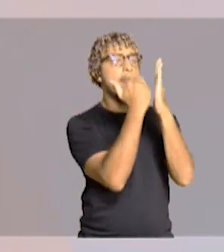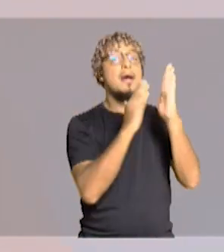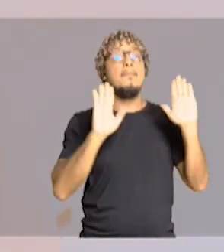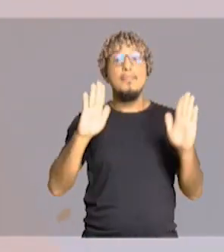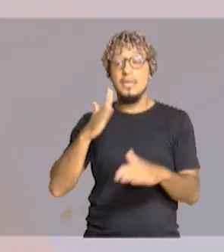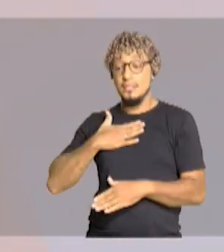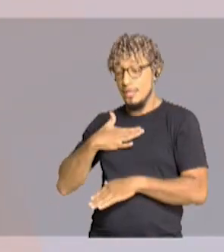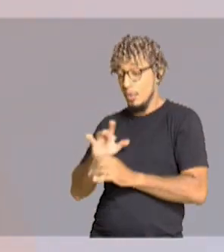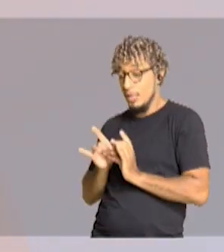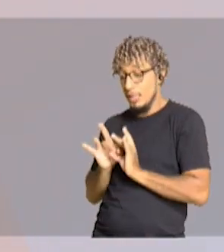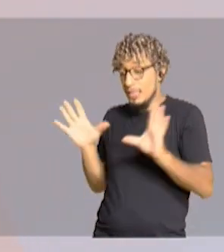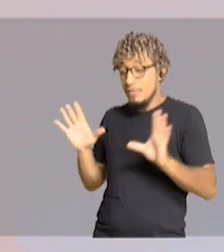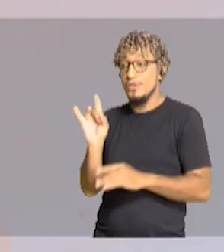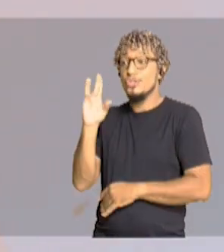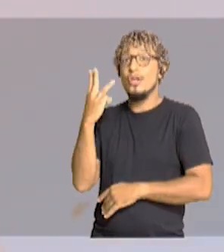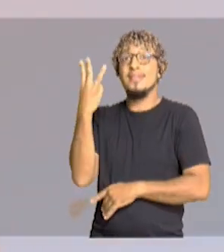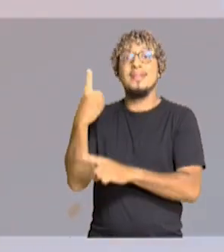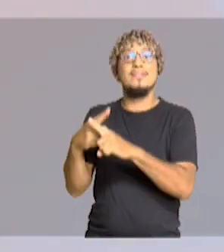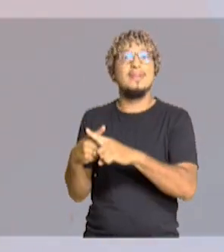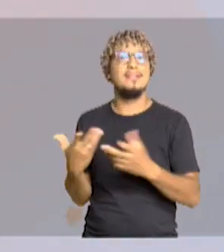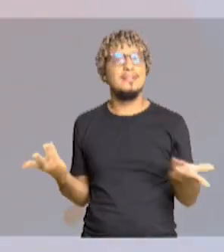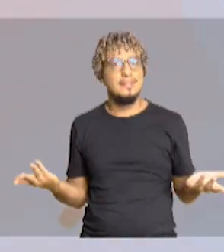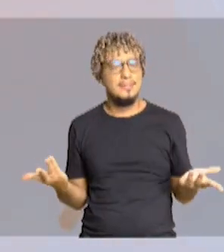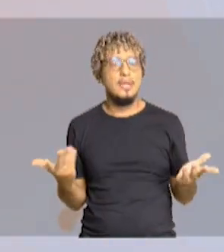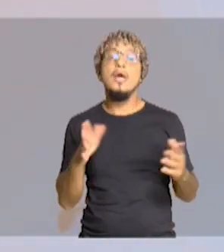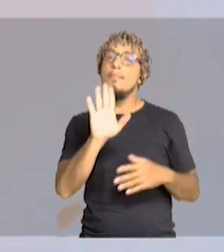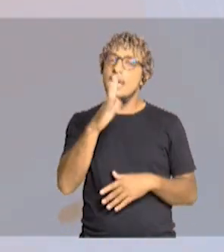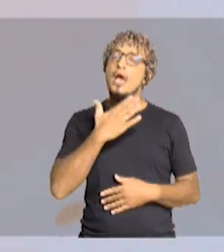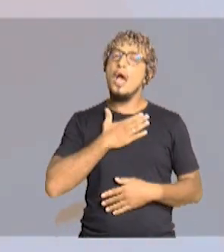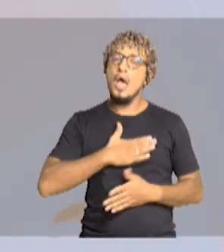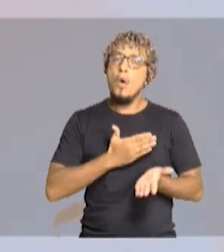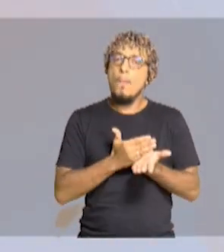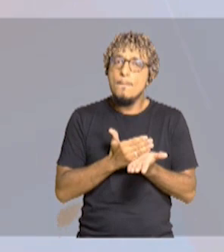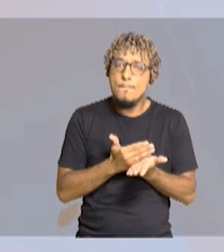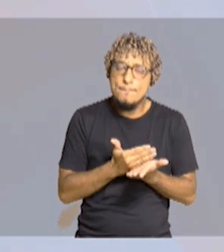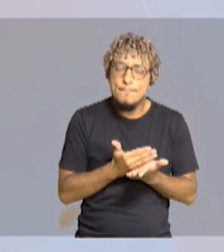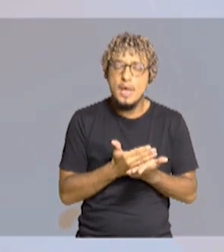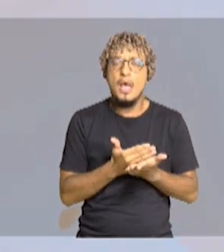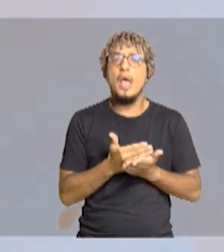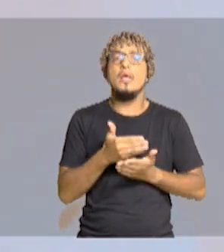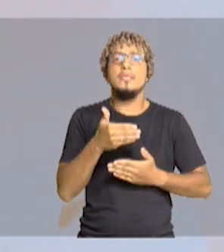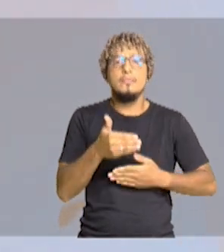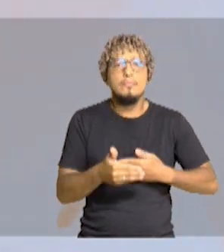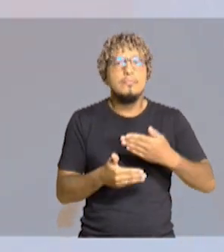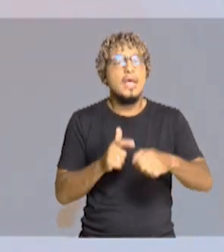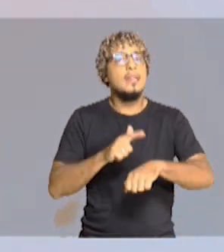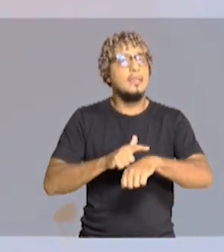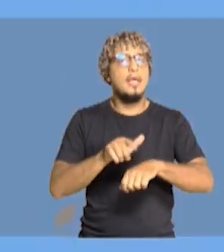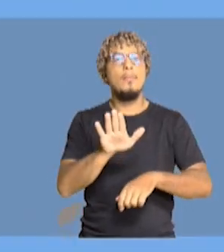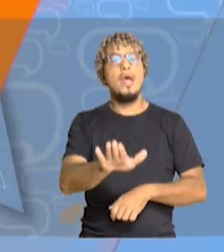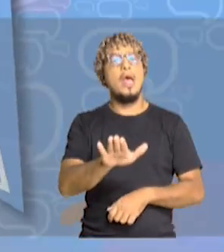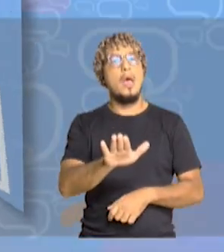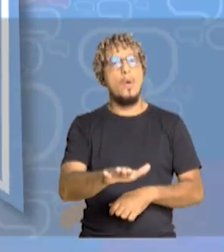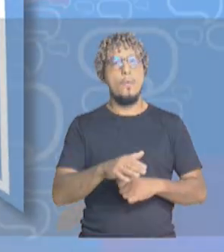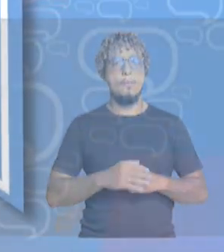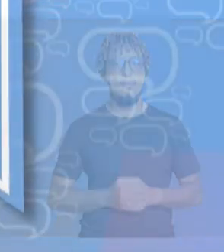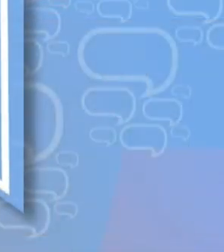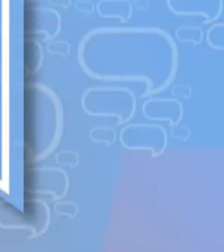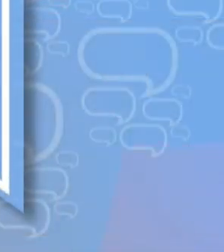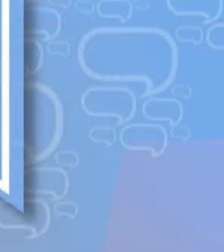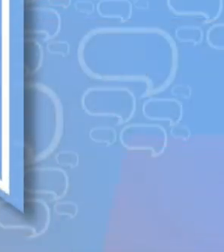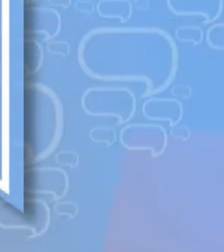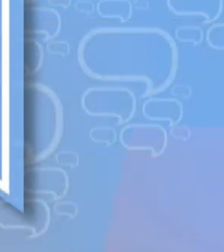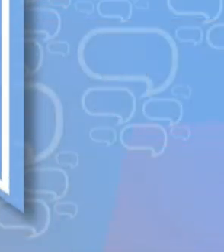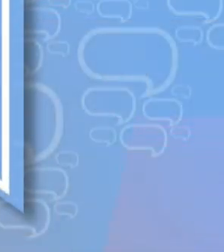só tem disponibilidade para treinar três vezes na semana Então comece devagar no seu tempo e sem pressa